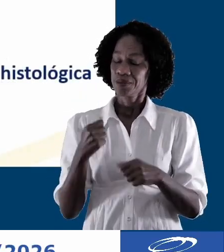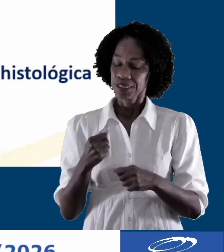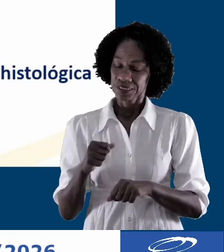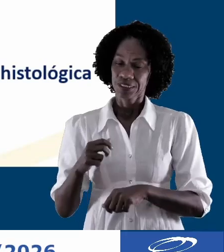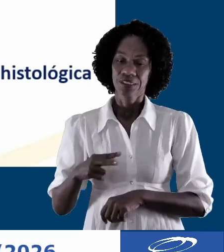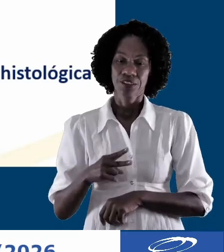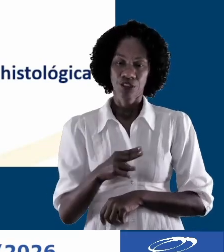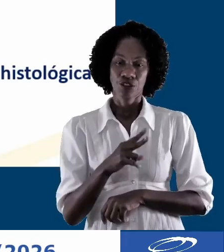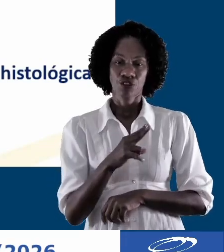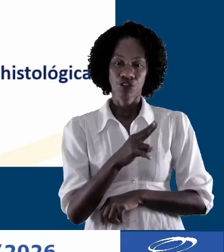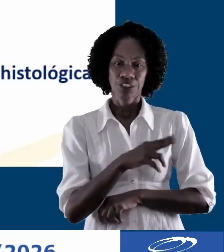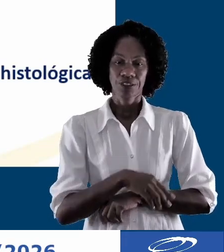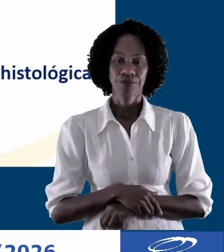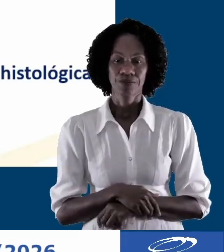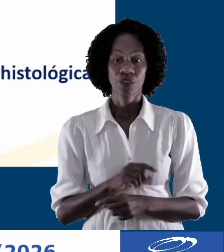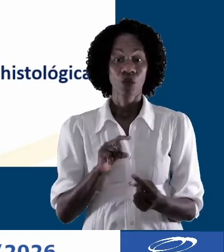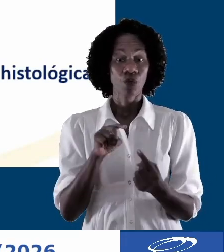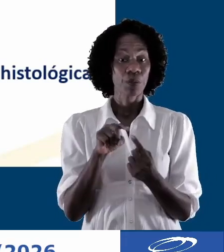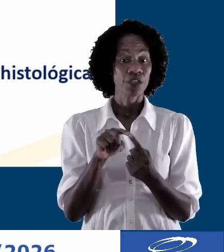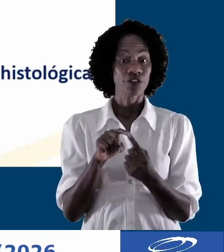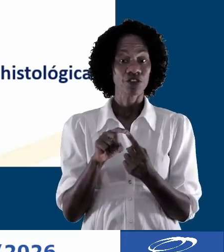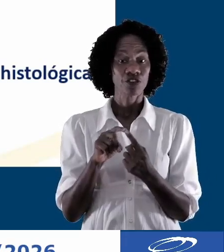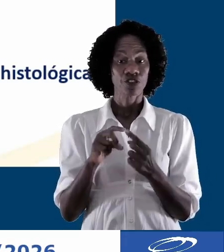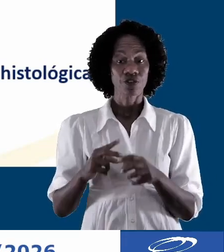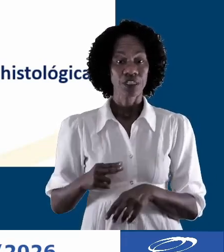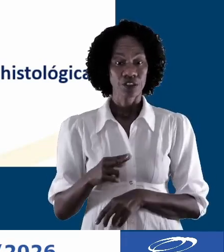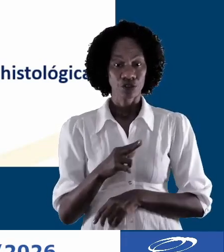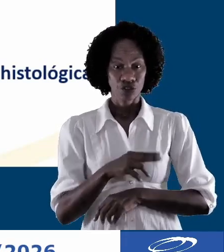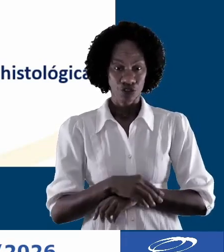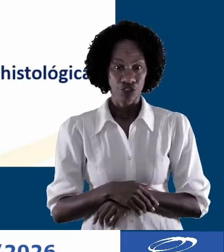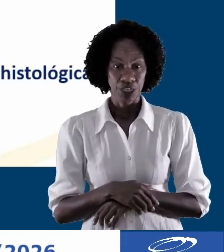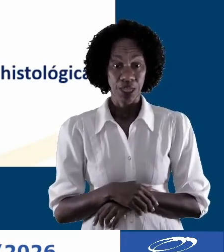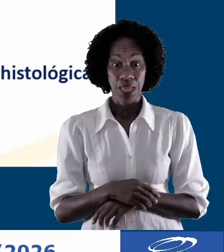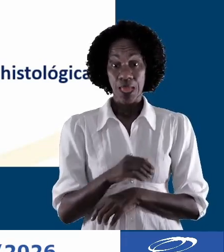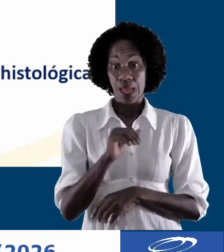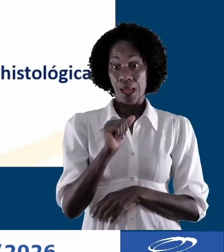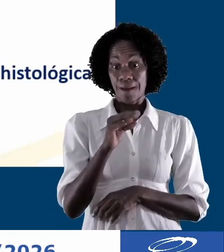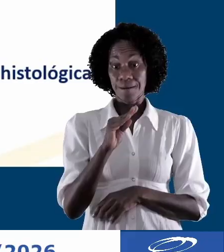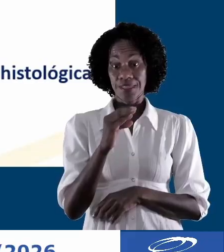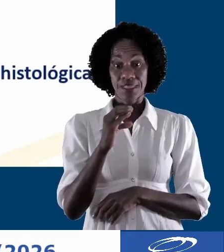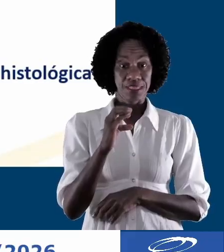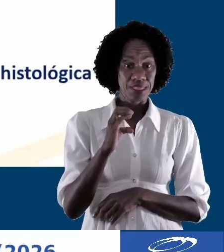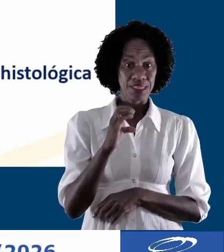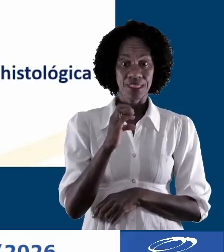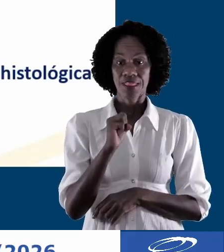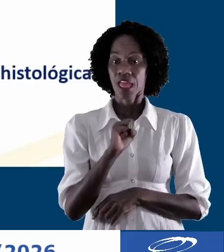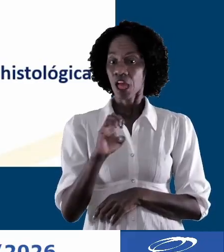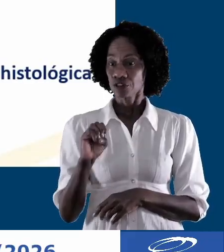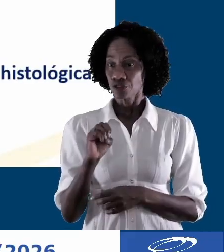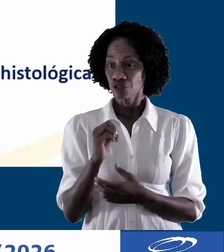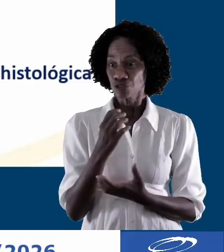Os objetivos nossos na cirurgia são a drenagem do abscesso, a remoção, o desbridamento de todo o tecido infectado e a